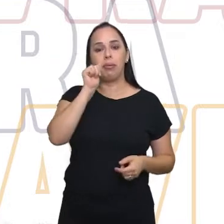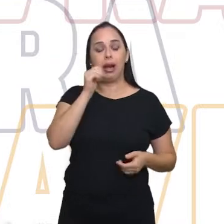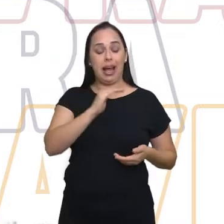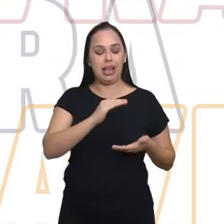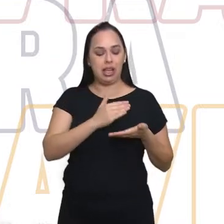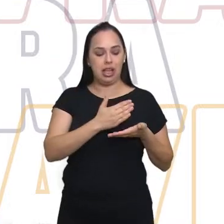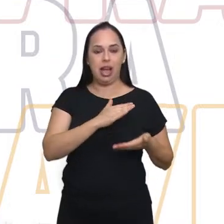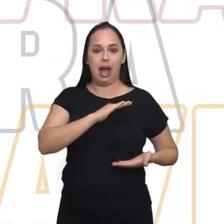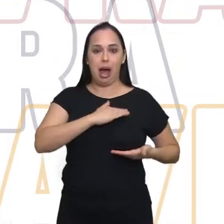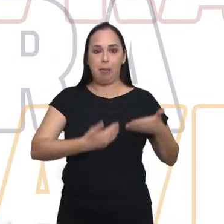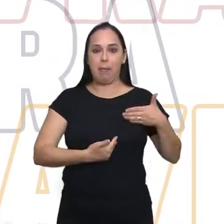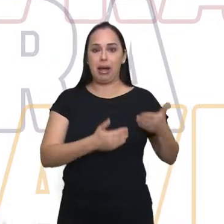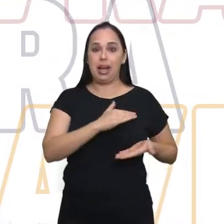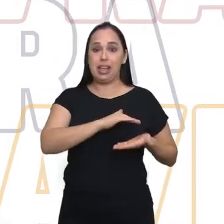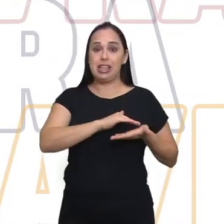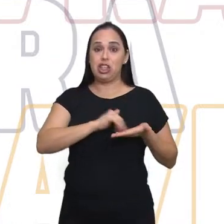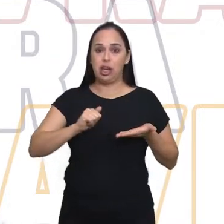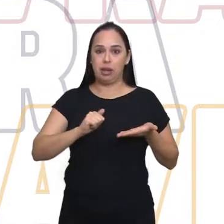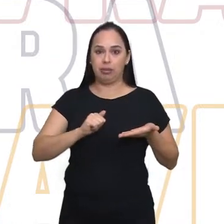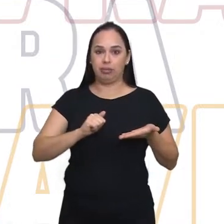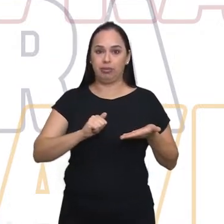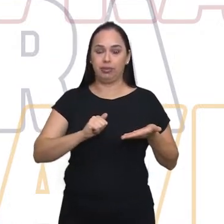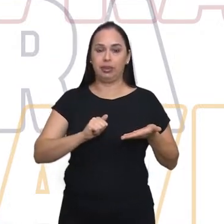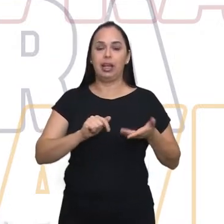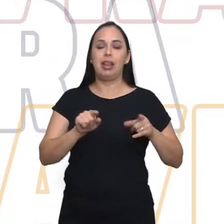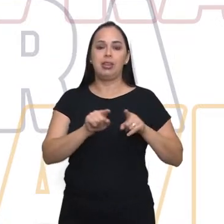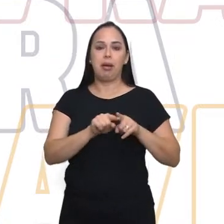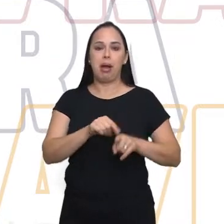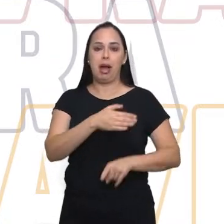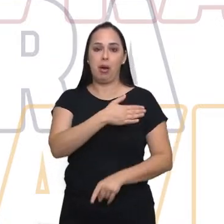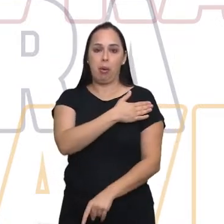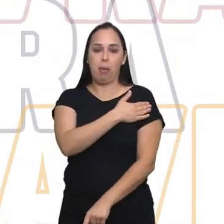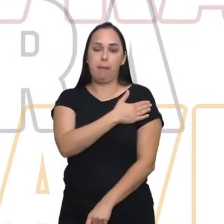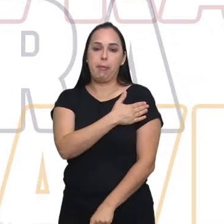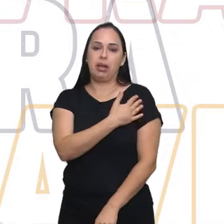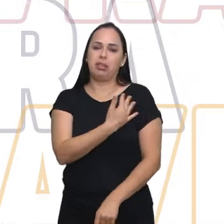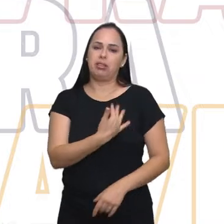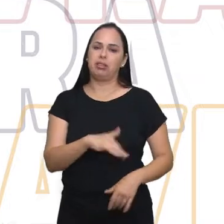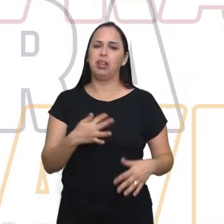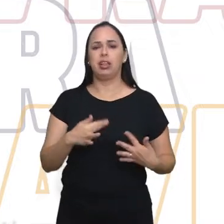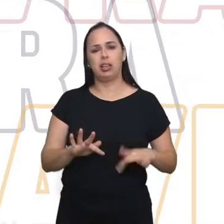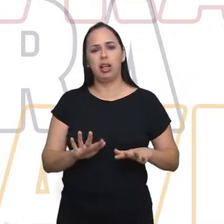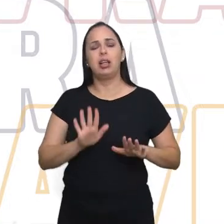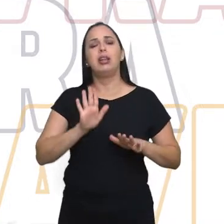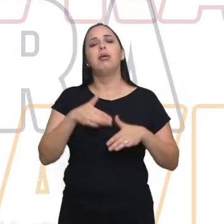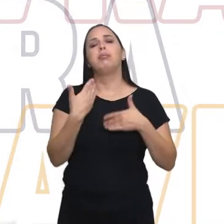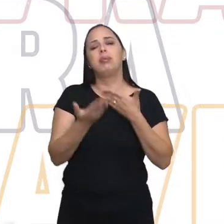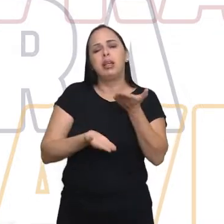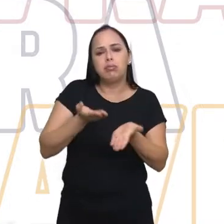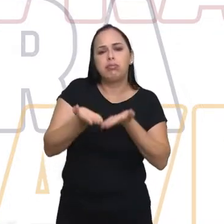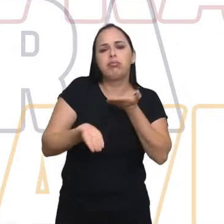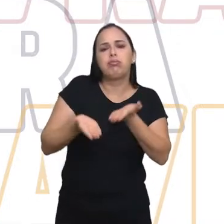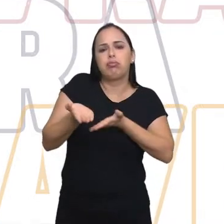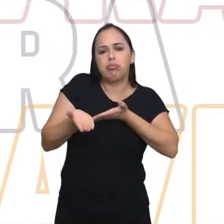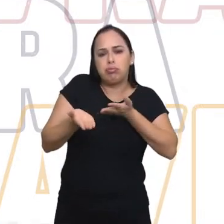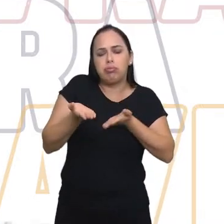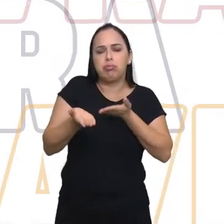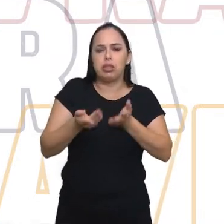parte dela, elas tiram a glândula da axila e o braço fica comprometido, então tem que fazer todo um